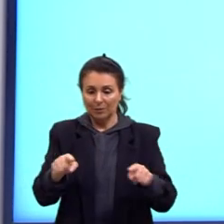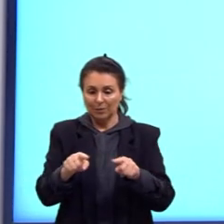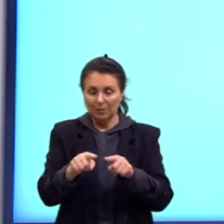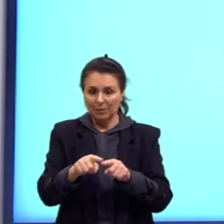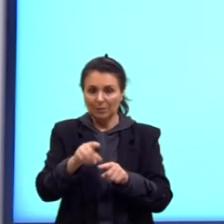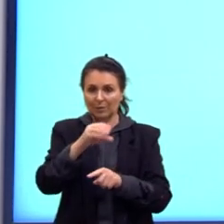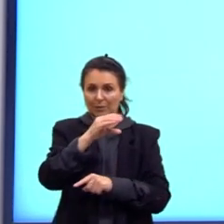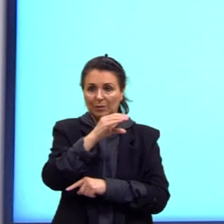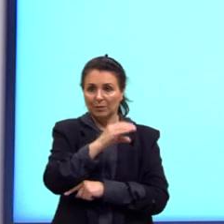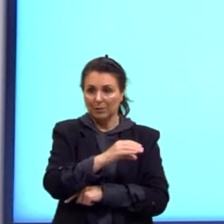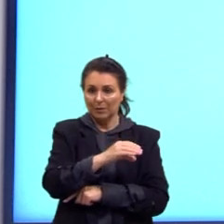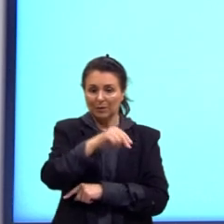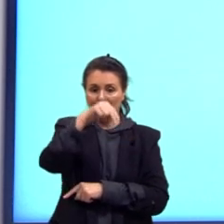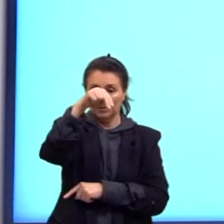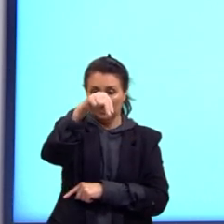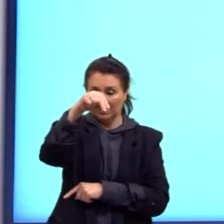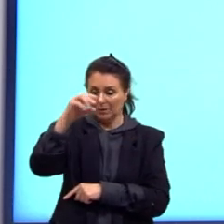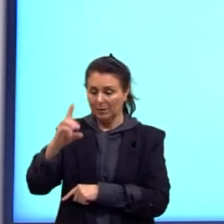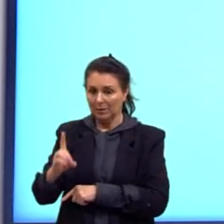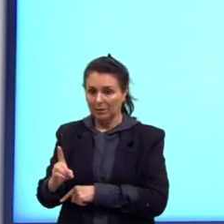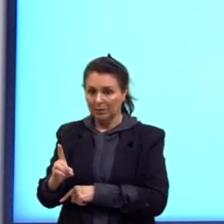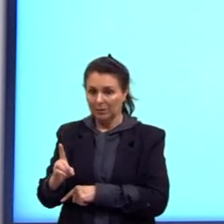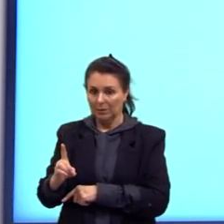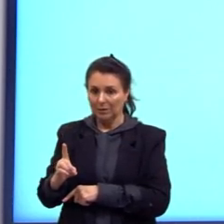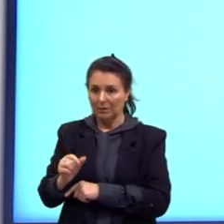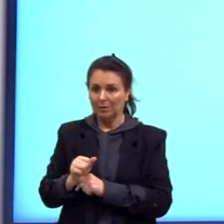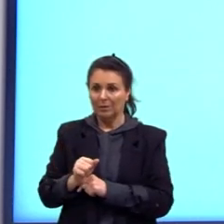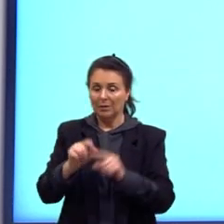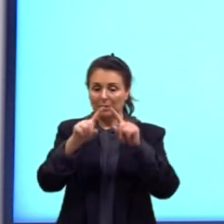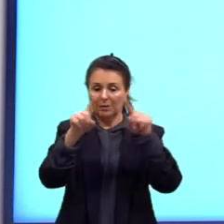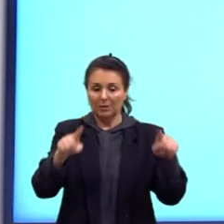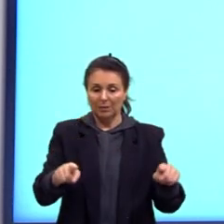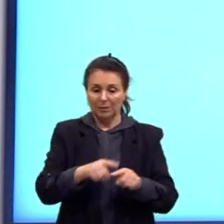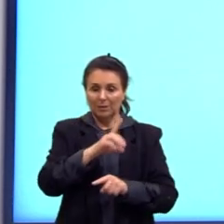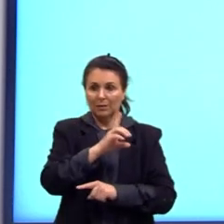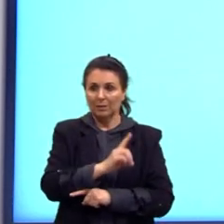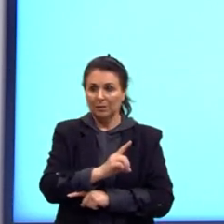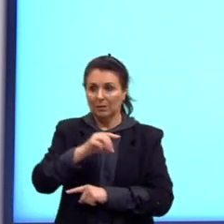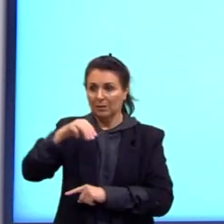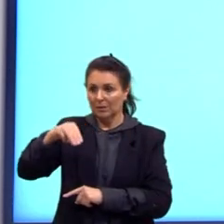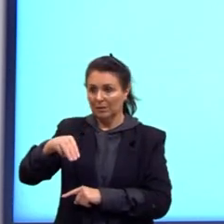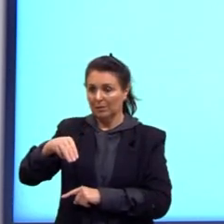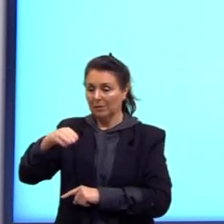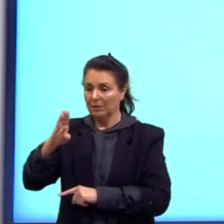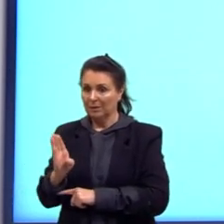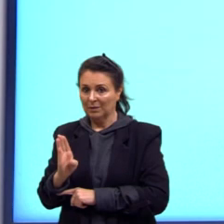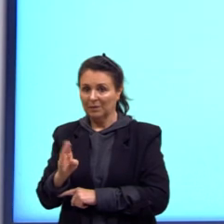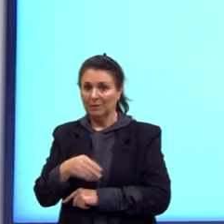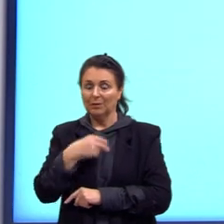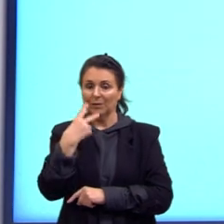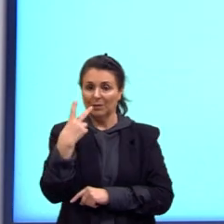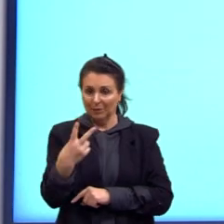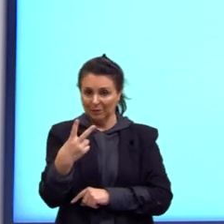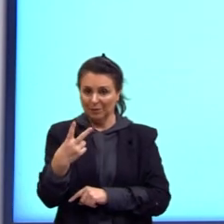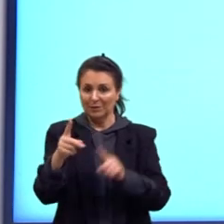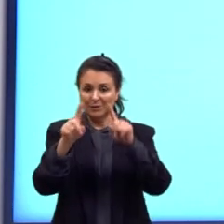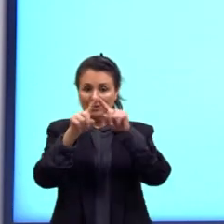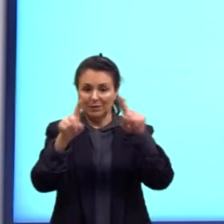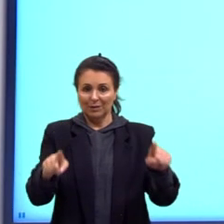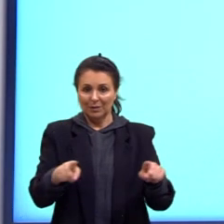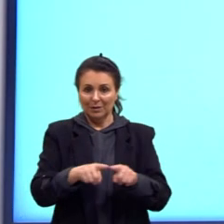ser n&d e o triângulo de Mb dois triângulos isósceles